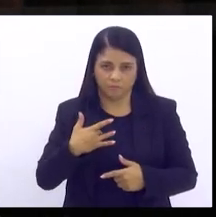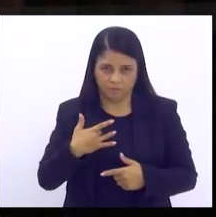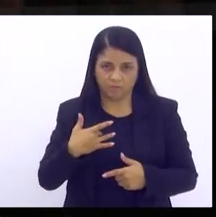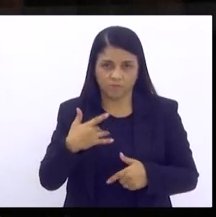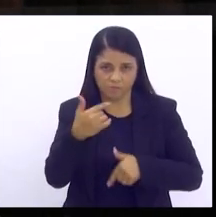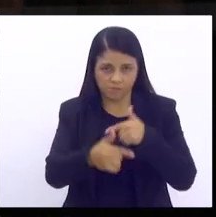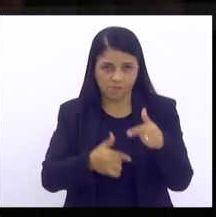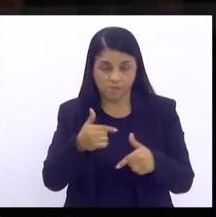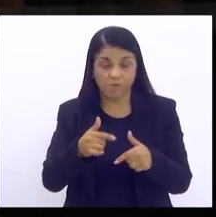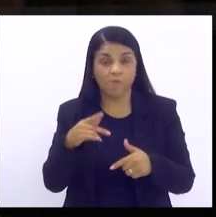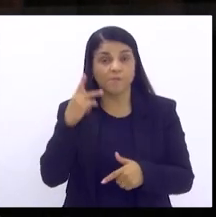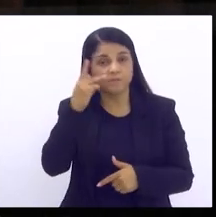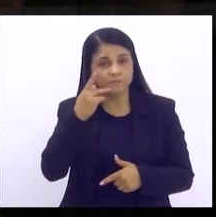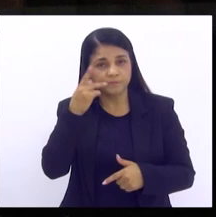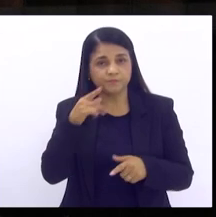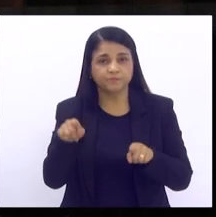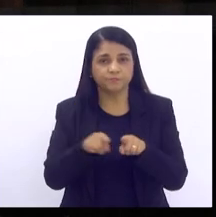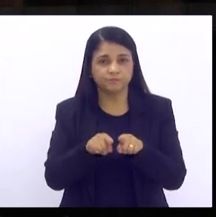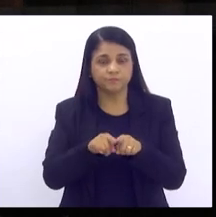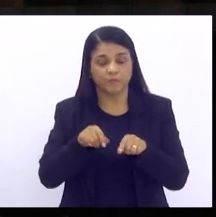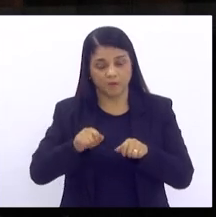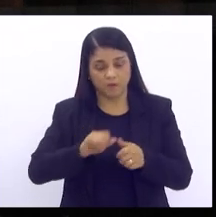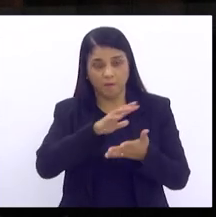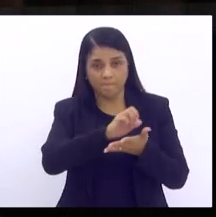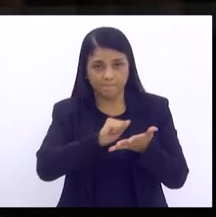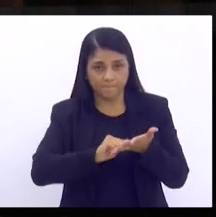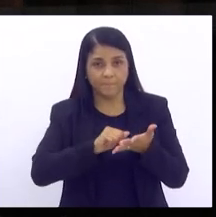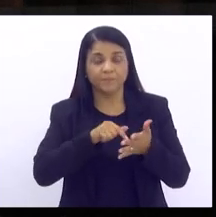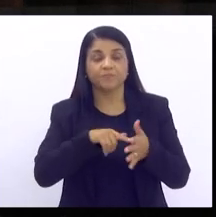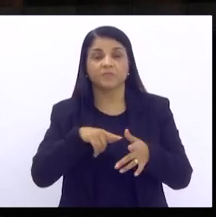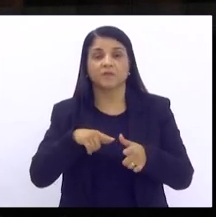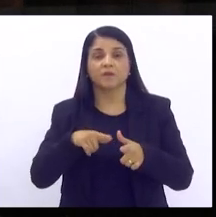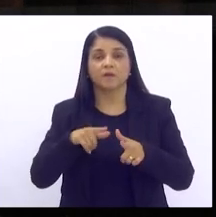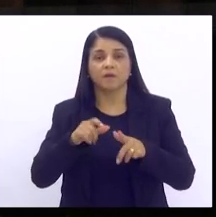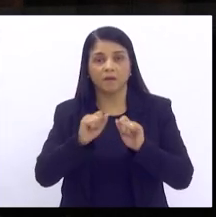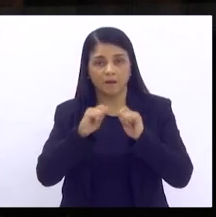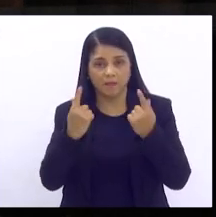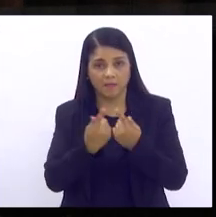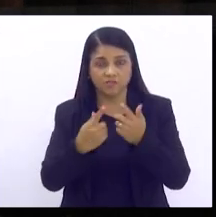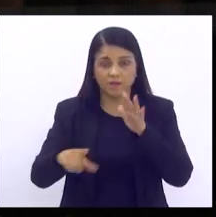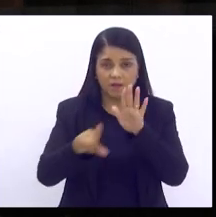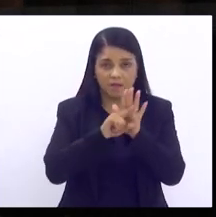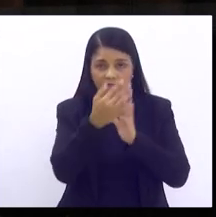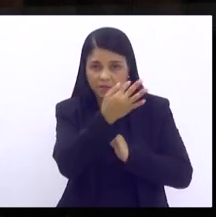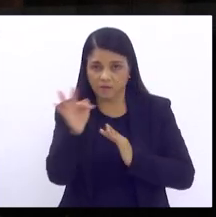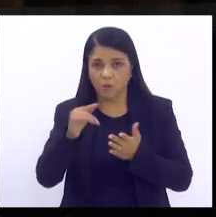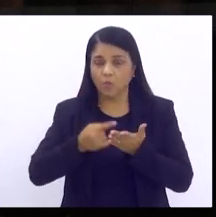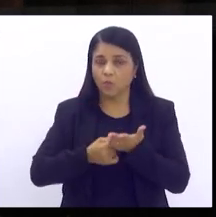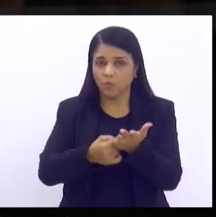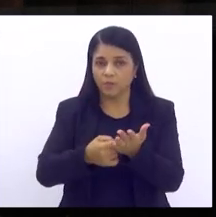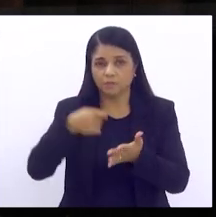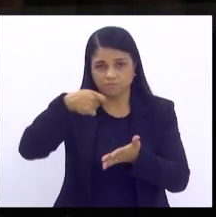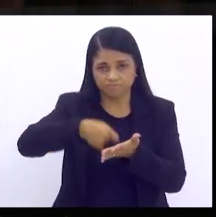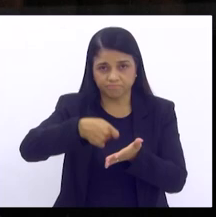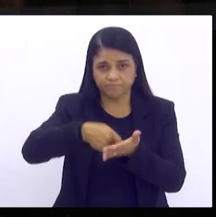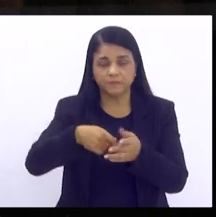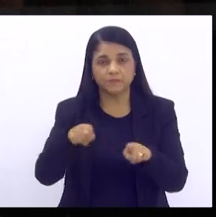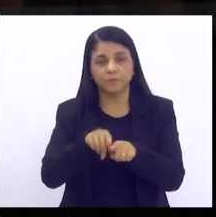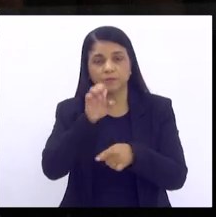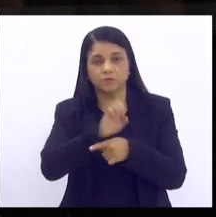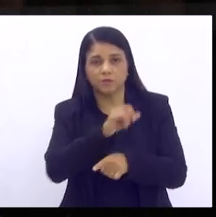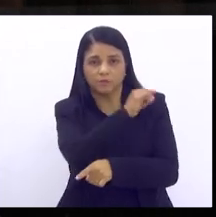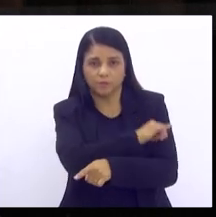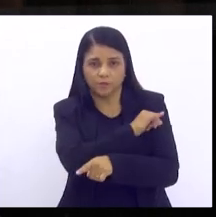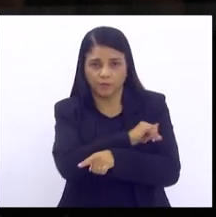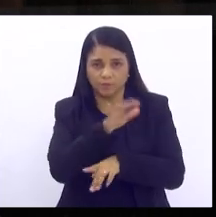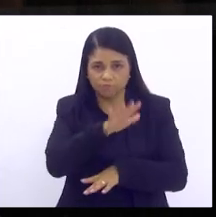Política essa que também protocolei na Alerge para garantir que essa lei federal seja cumprida também no âmbito do Estado do Rio de